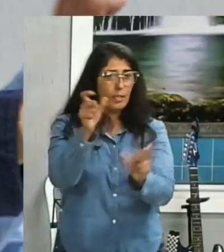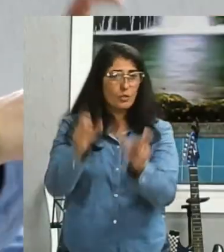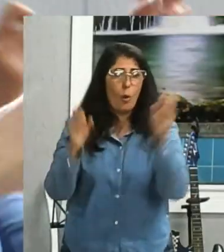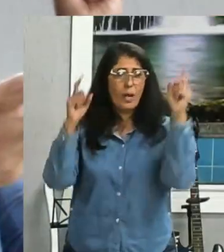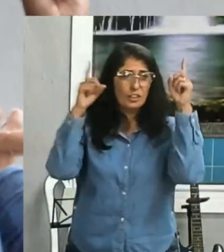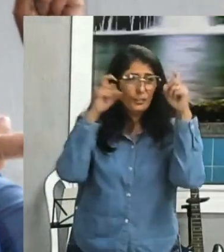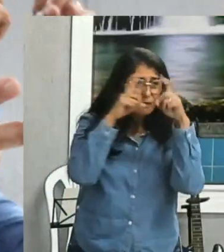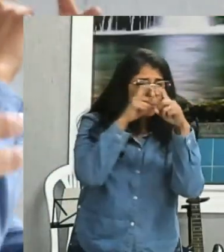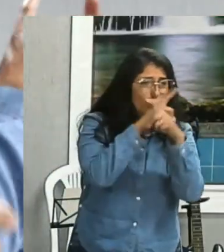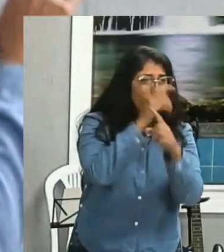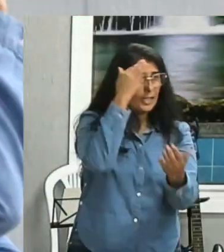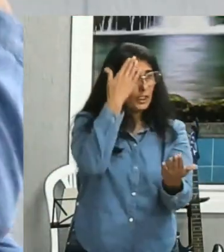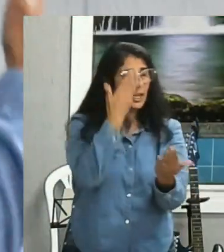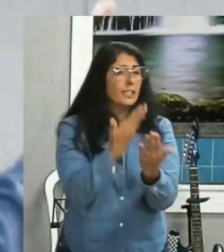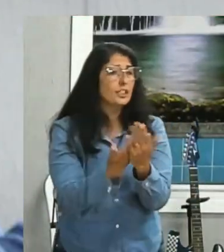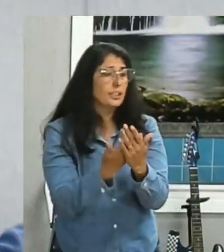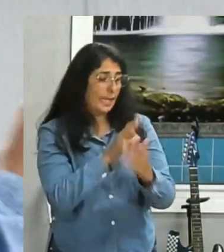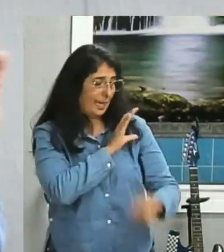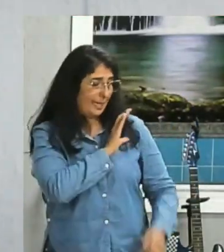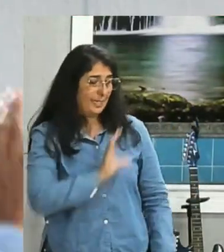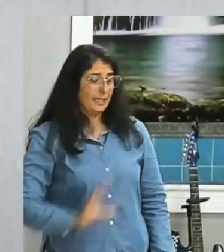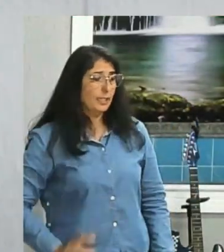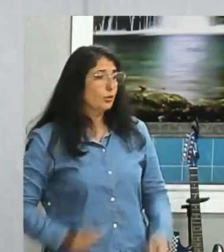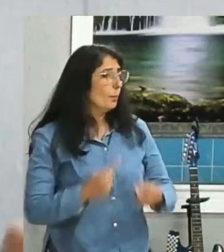de Deus. Simples assim.